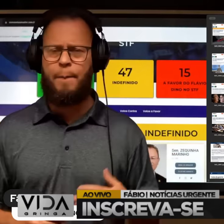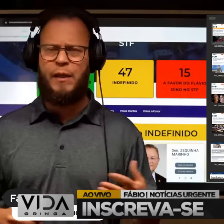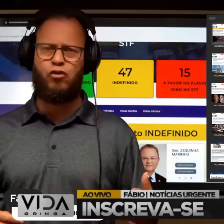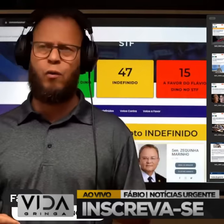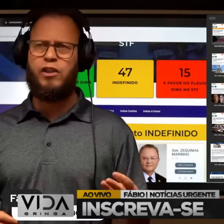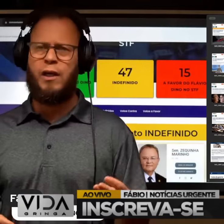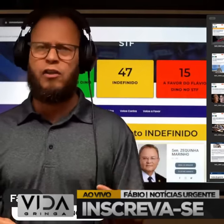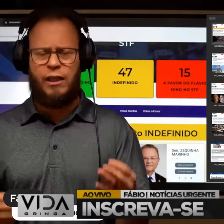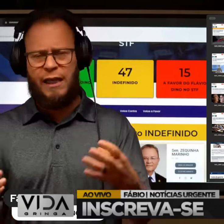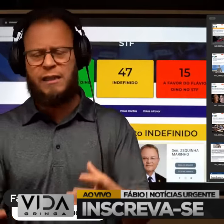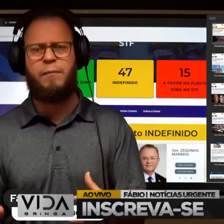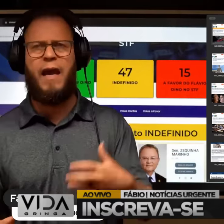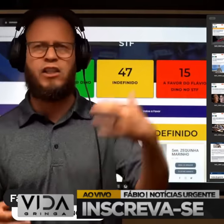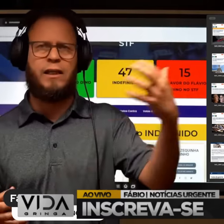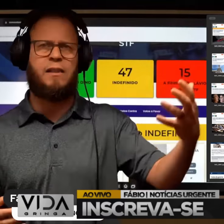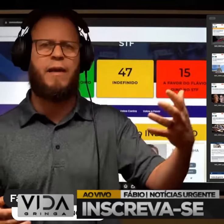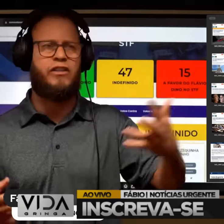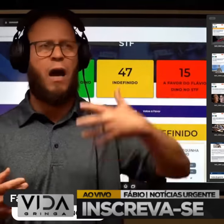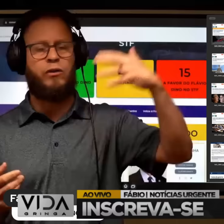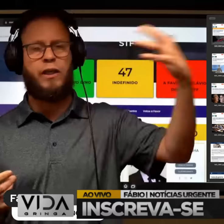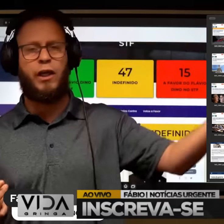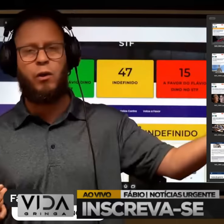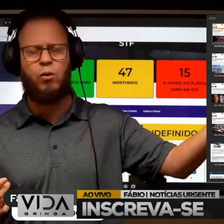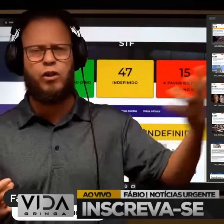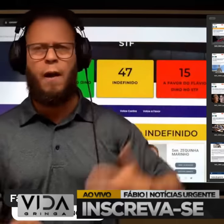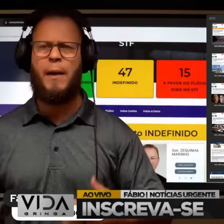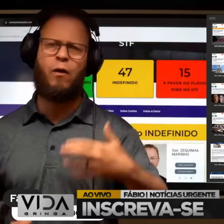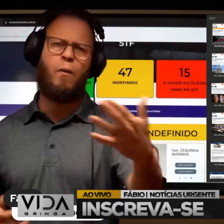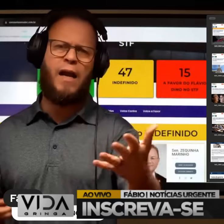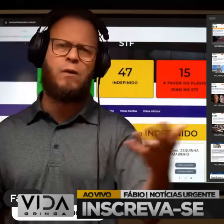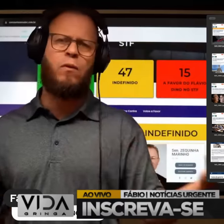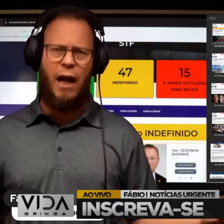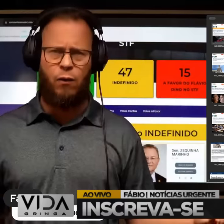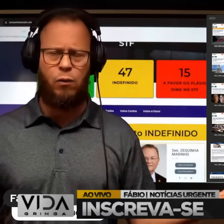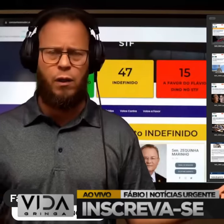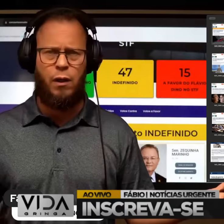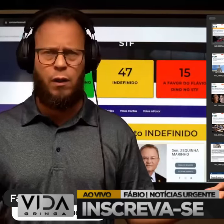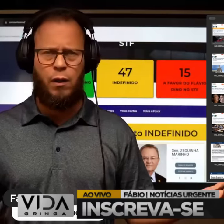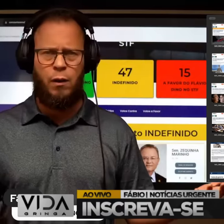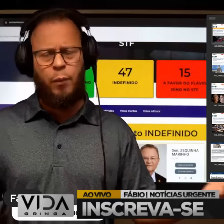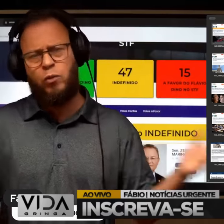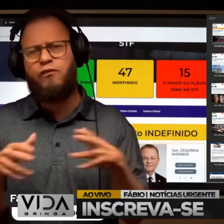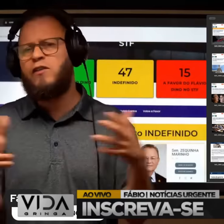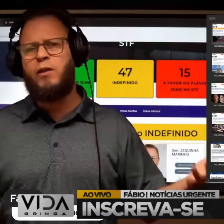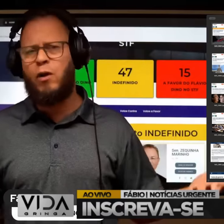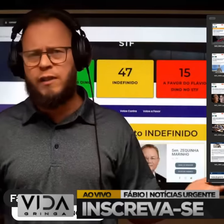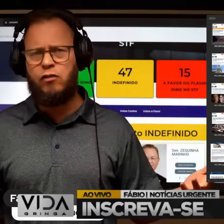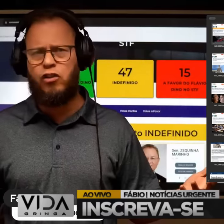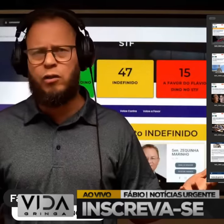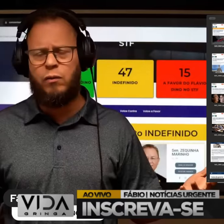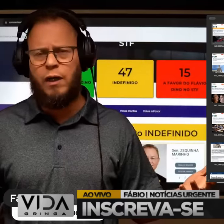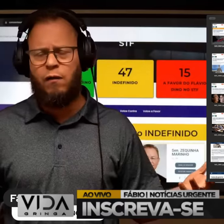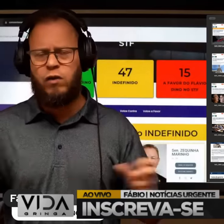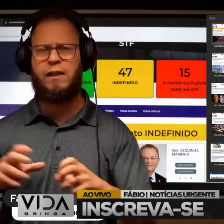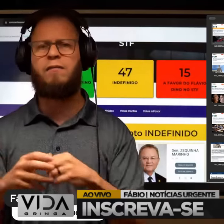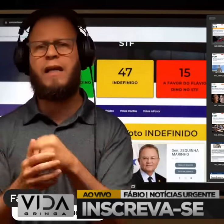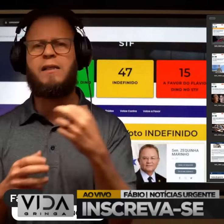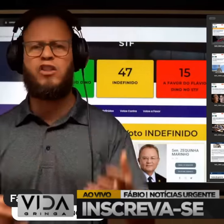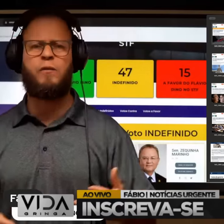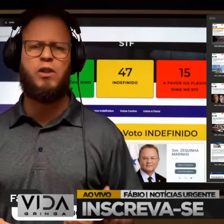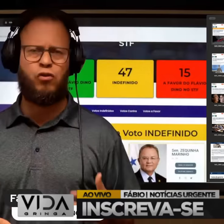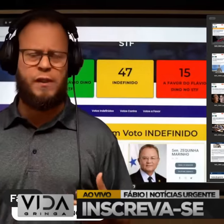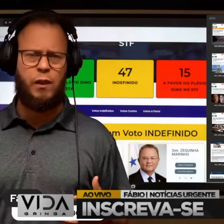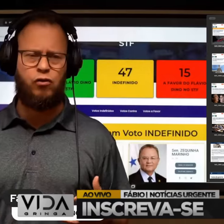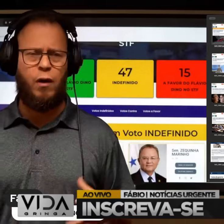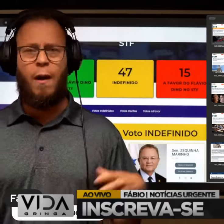a pessoas de classe média alta e ricos para comprar um carro? Pô, não faz o menor sentido você ter esse